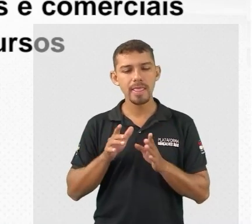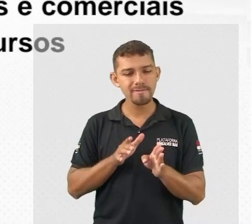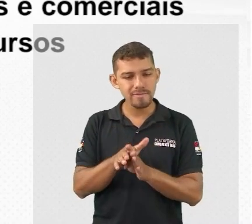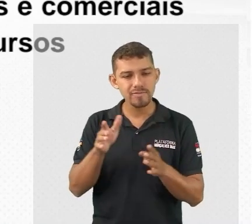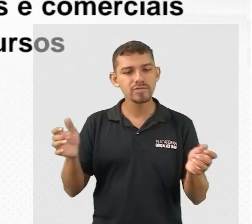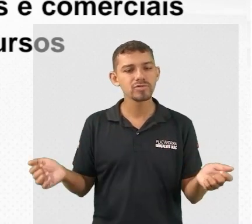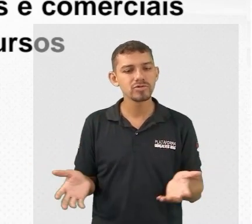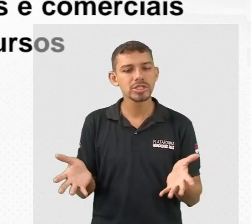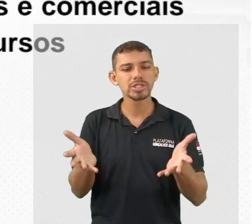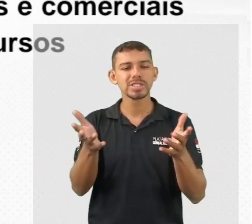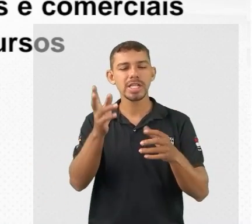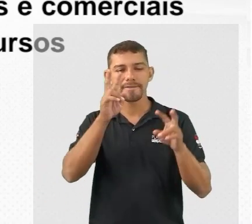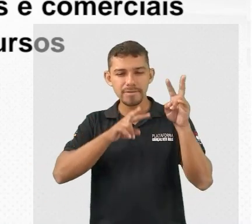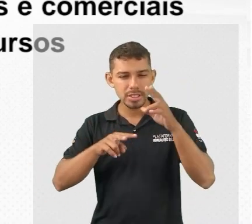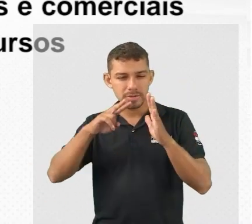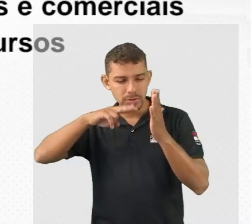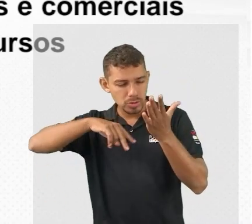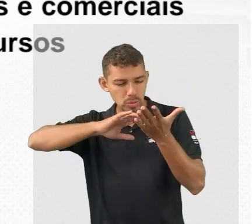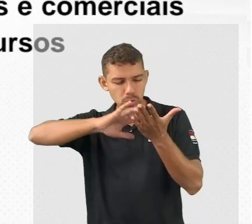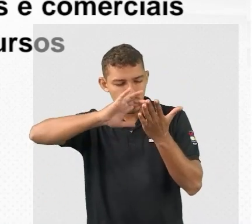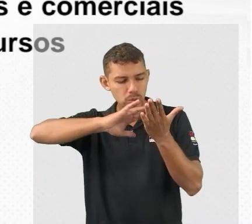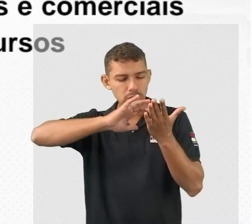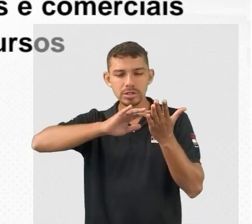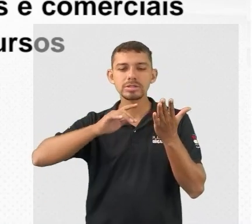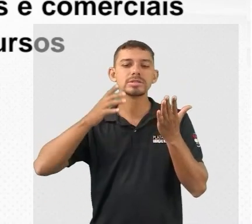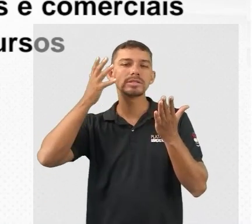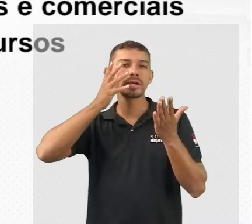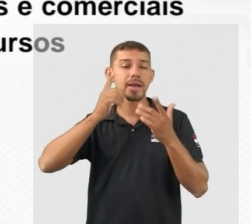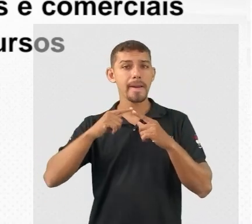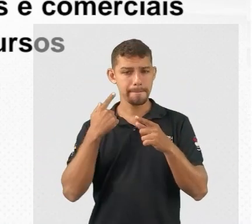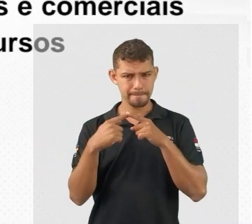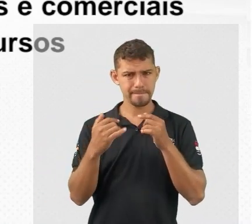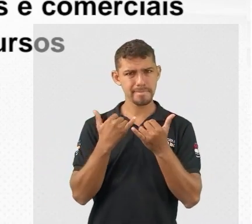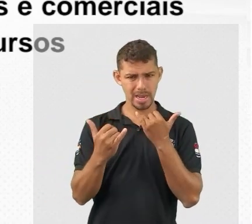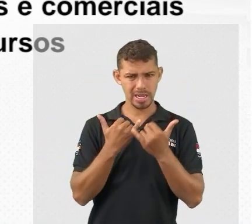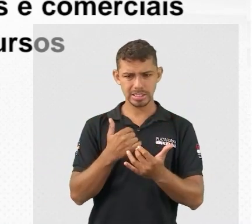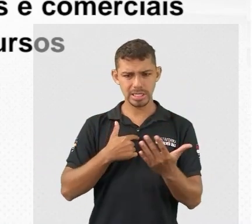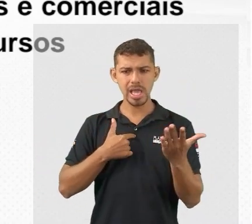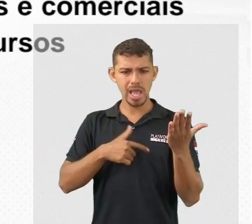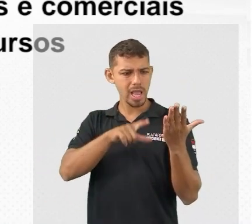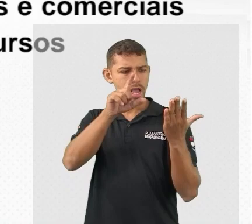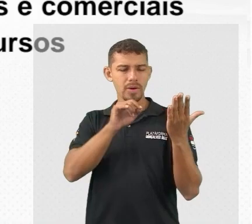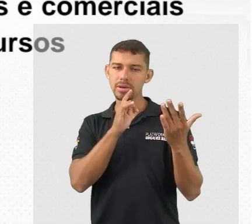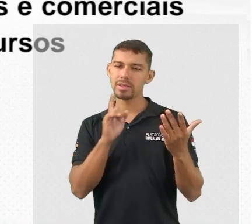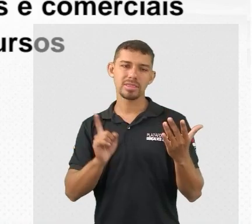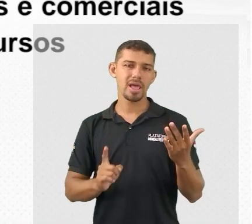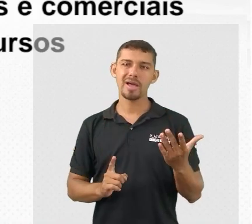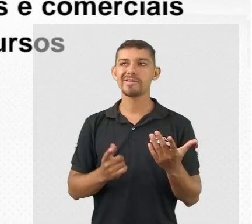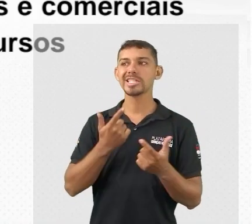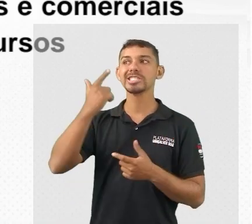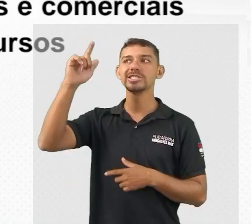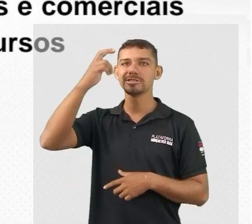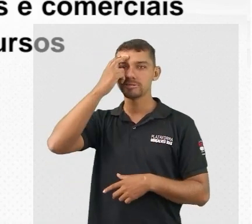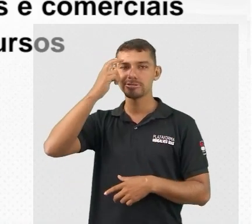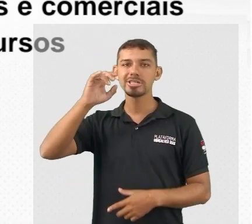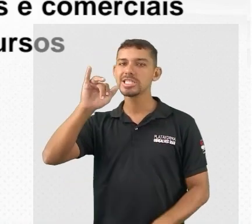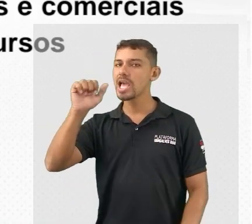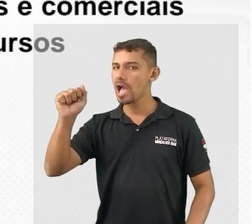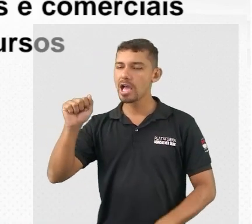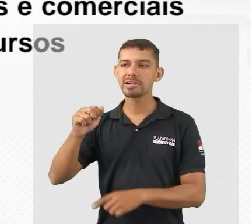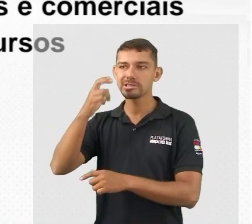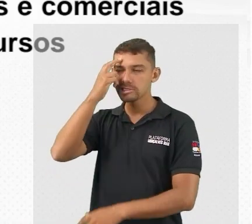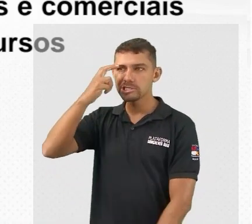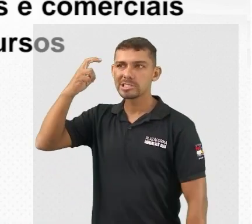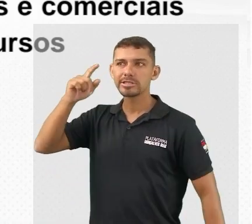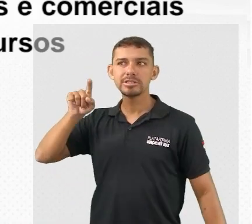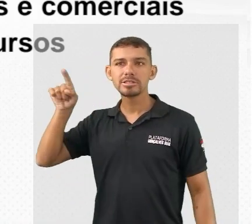as visibilidades e os discursos, ou seja, parece que é você que está tomando aquela decisão, quando na verdade tem uma inteligência artificial que